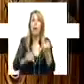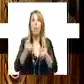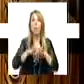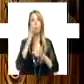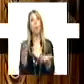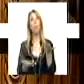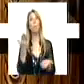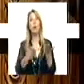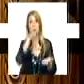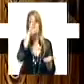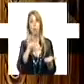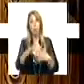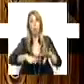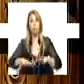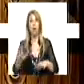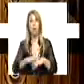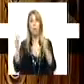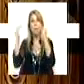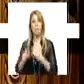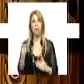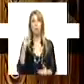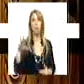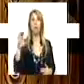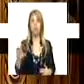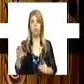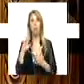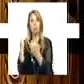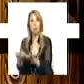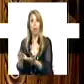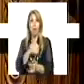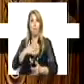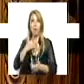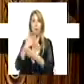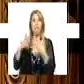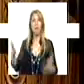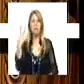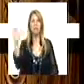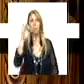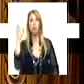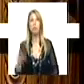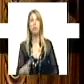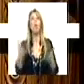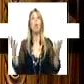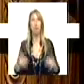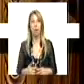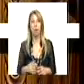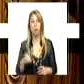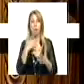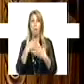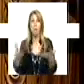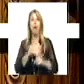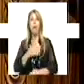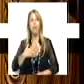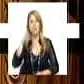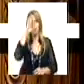balanço que o Governo faz sobre esta baixa do IRC para as grandes empresas em 5 pontos percentuais. Para as grandes empresas, nós sabemos que ele é apenas